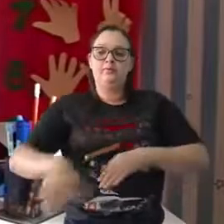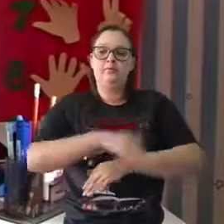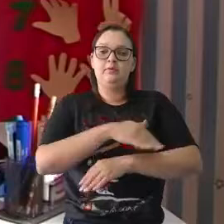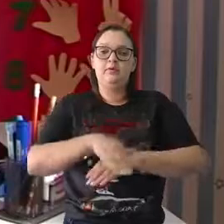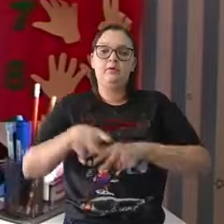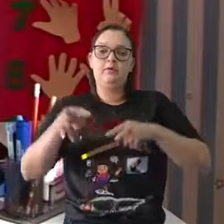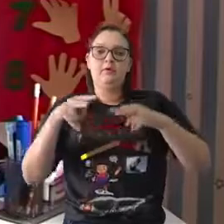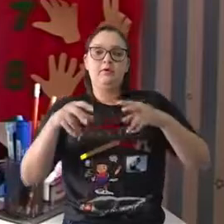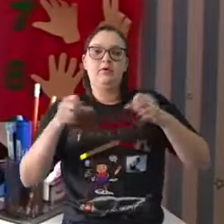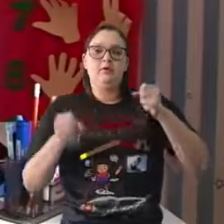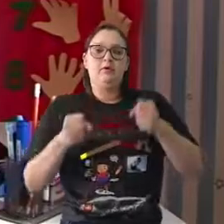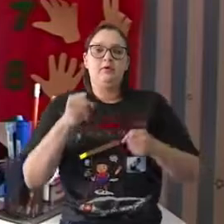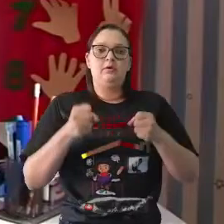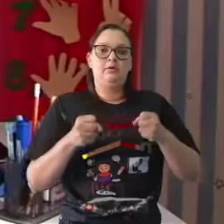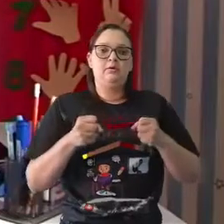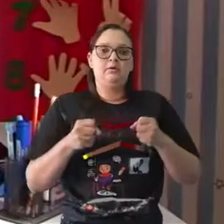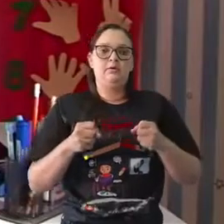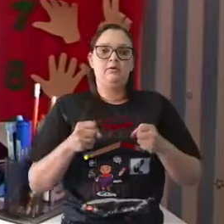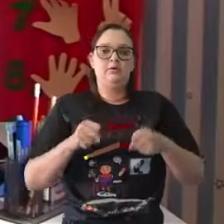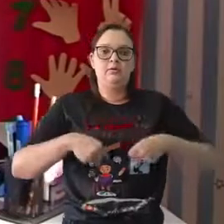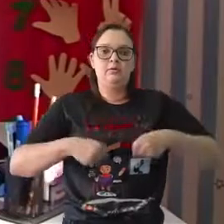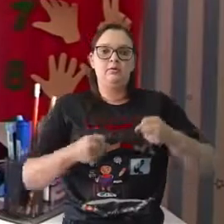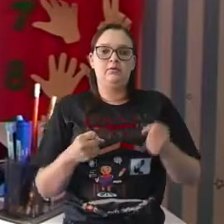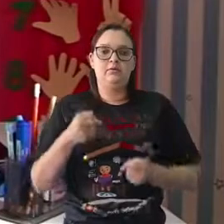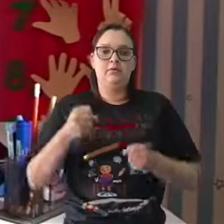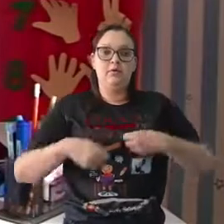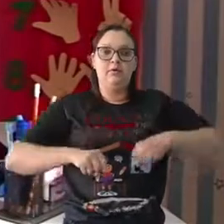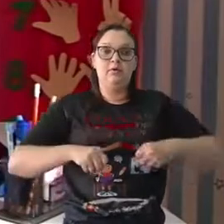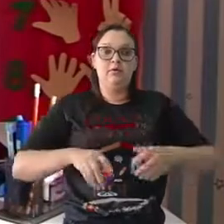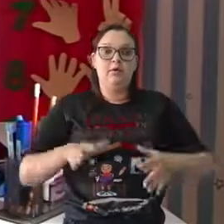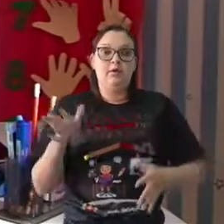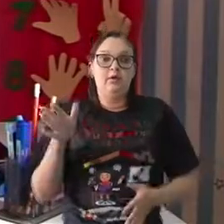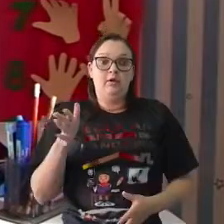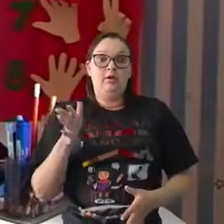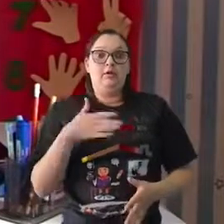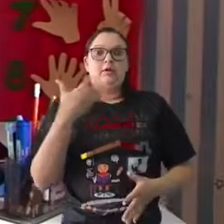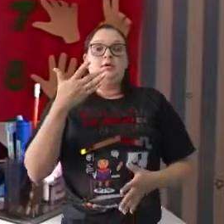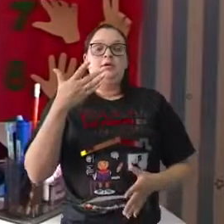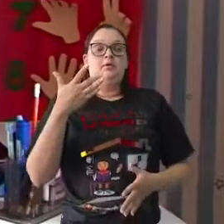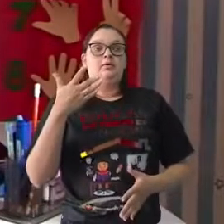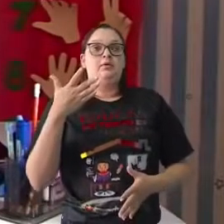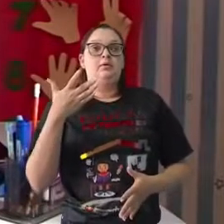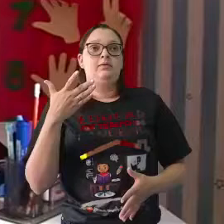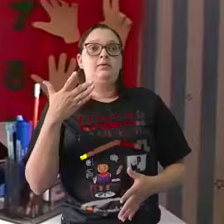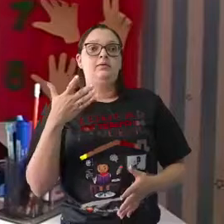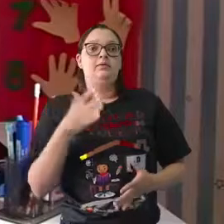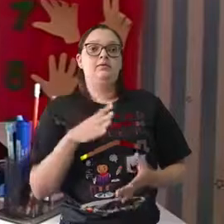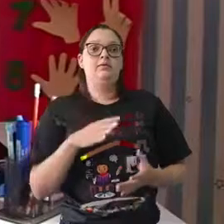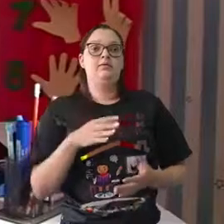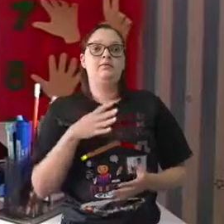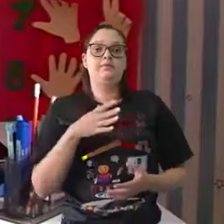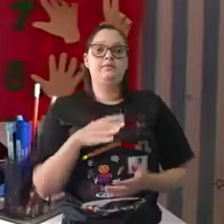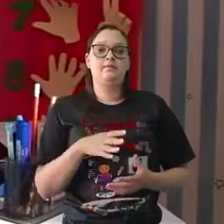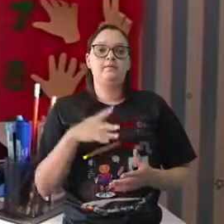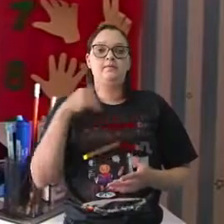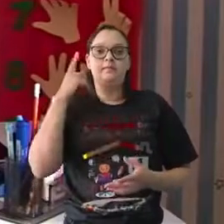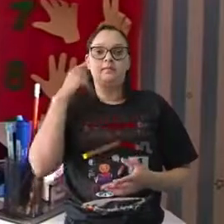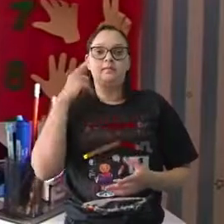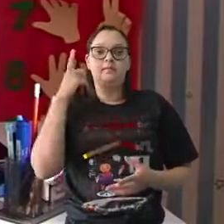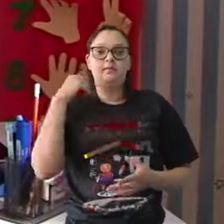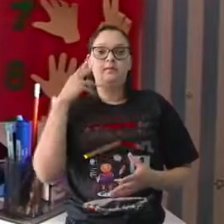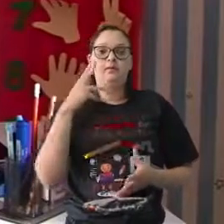carro, você tem aquele susto e o sangue começa a correr mais rápido no seu corpo. Geralmente a gente fica com o rosto pálido, né,